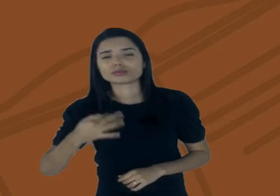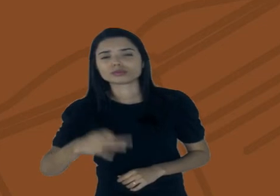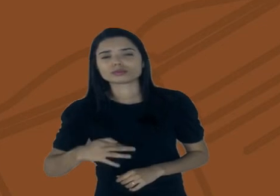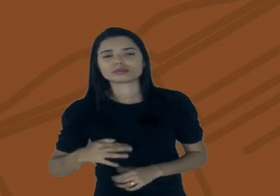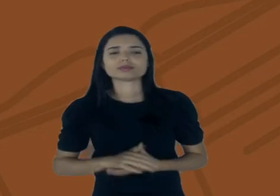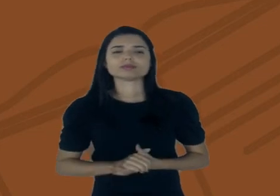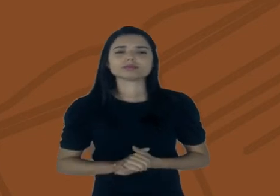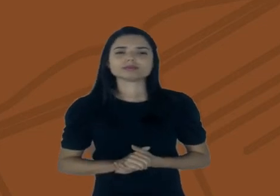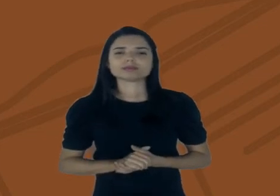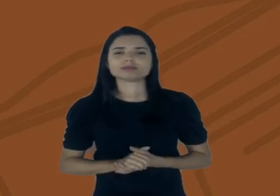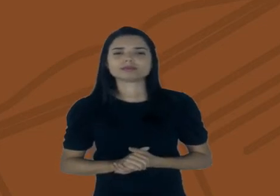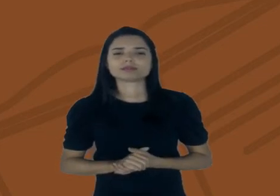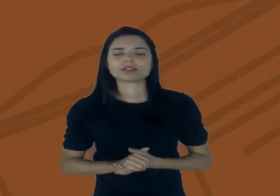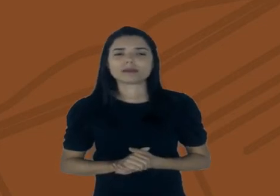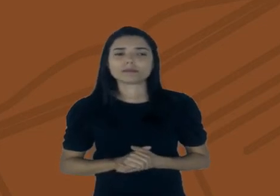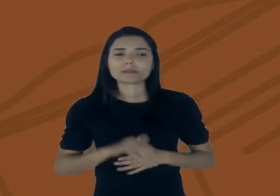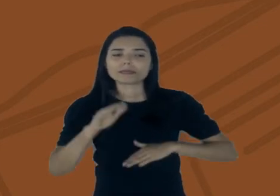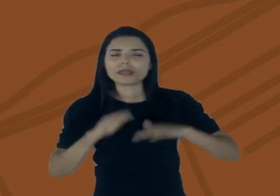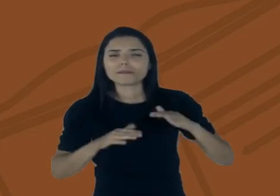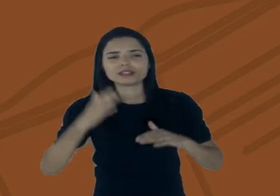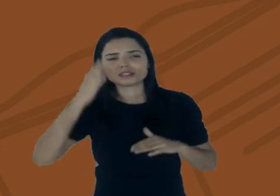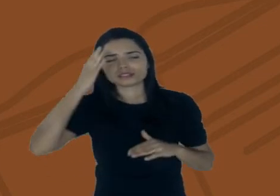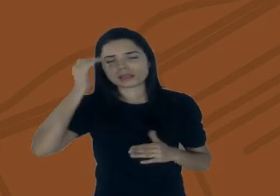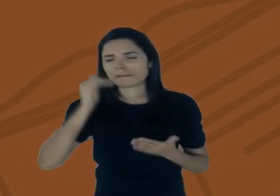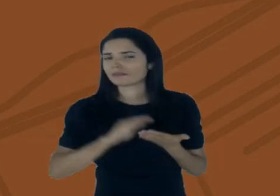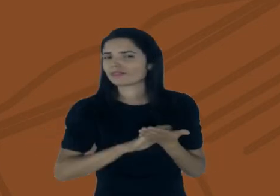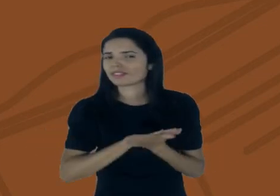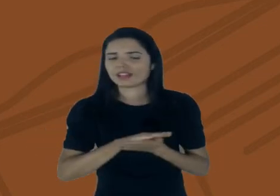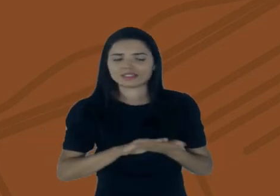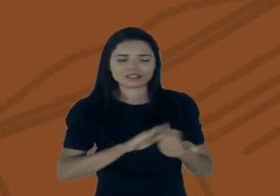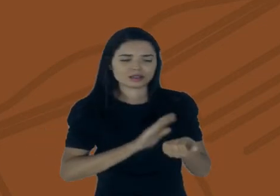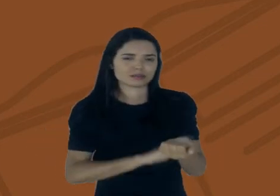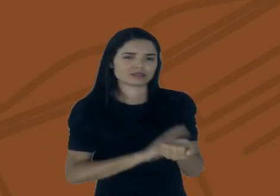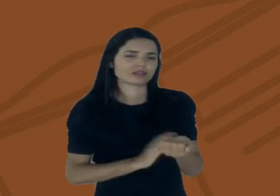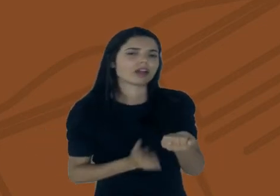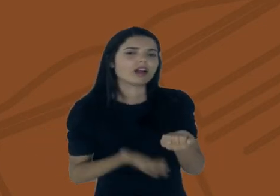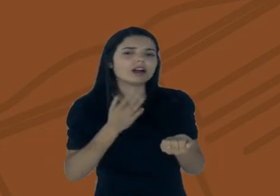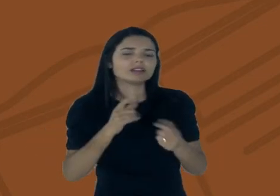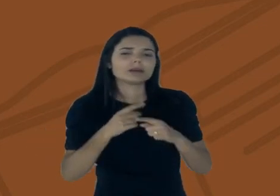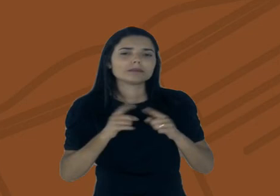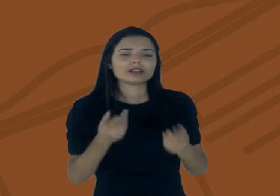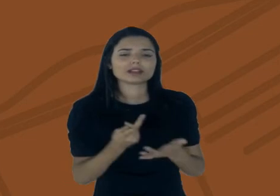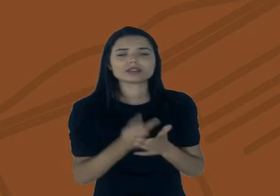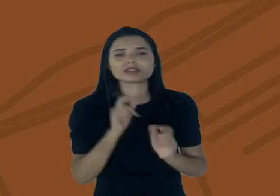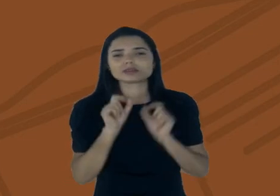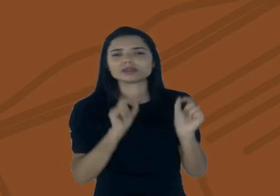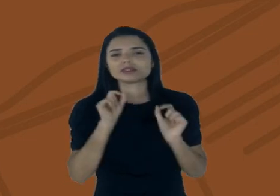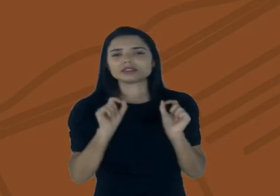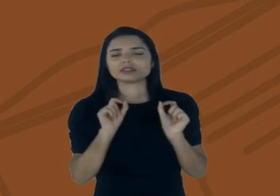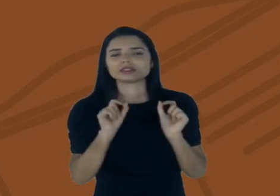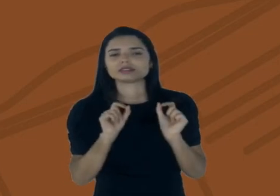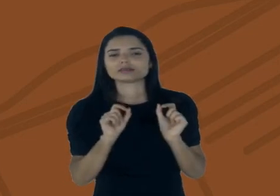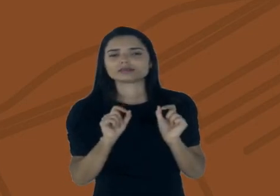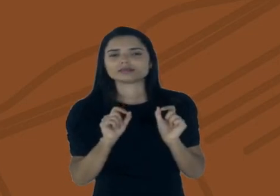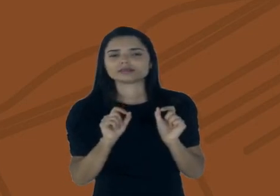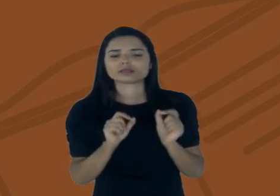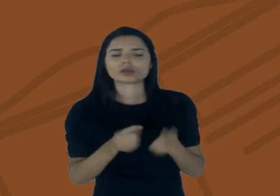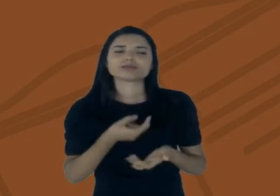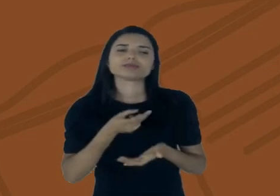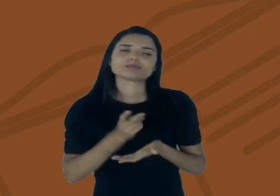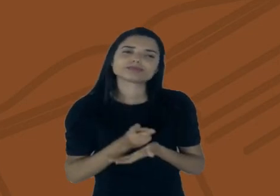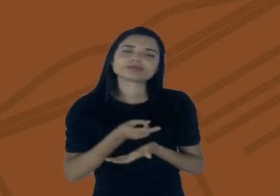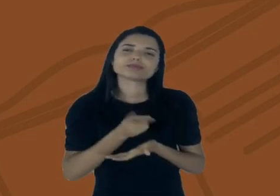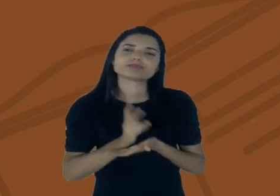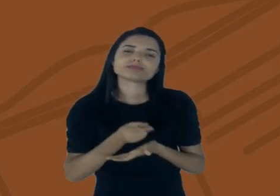pessoa nem sabe que está com os picos de pressão elevado, mas aí o que acontece? Segue, aí depois,